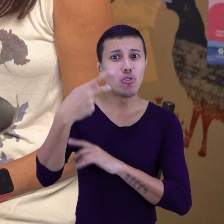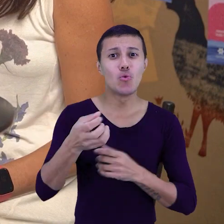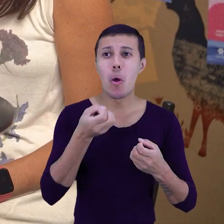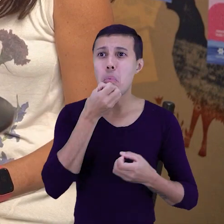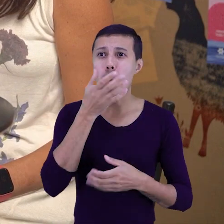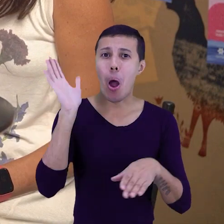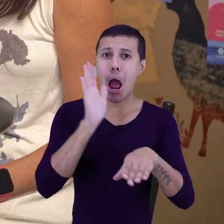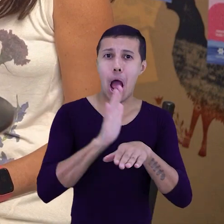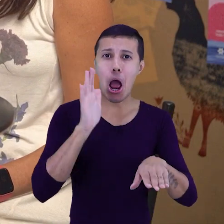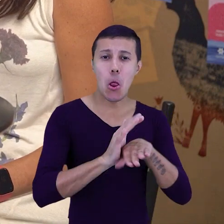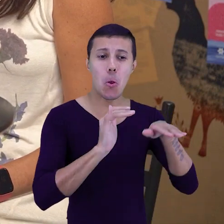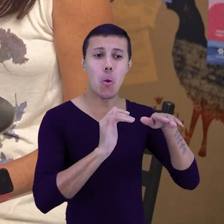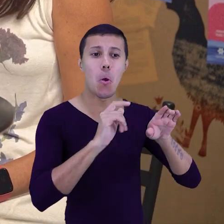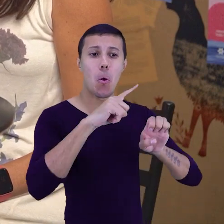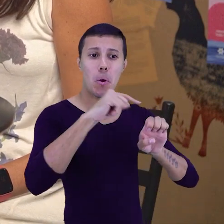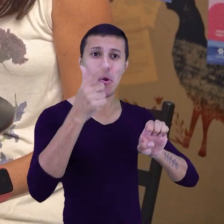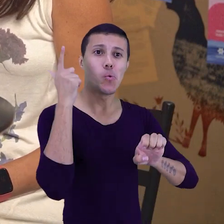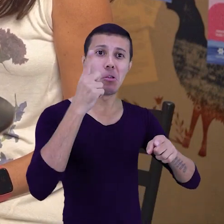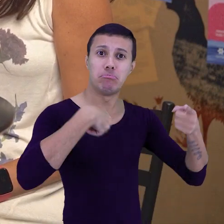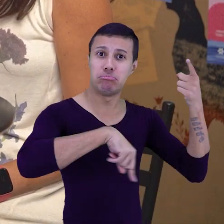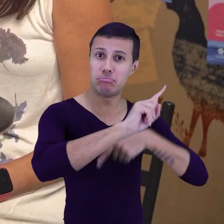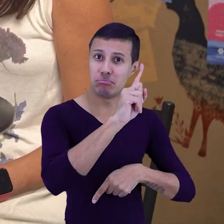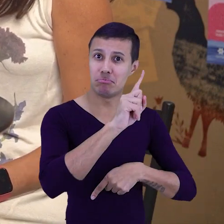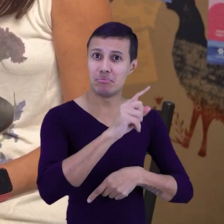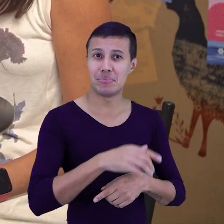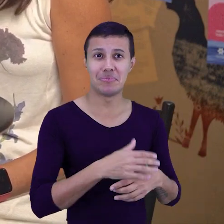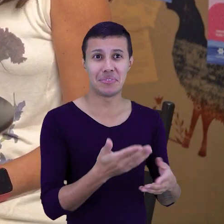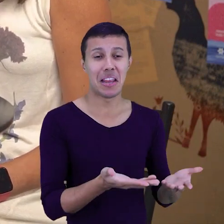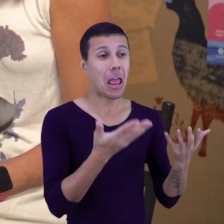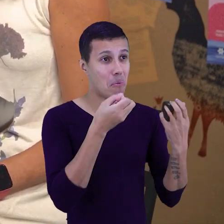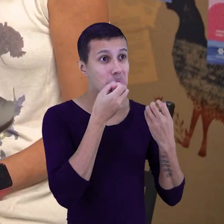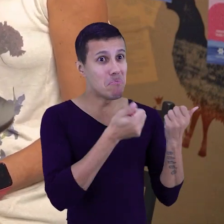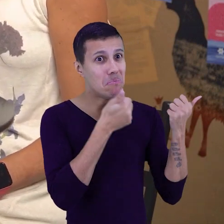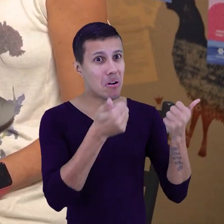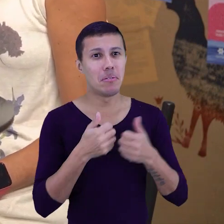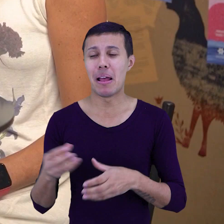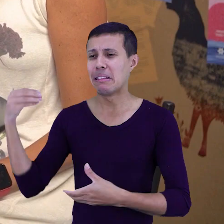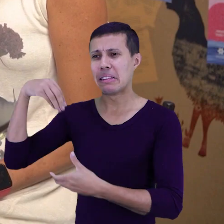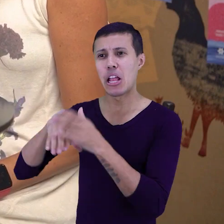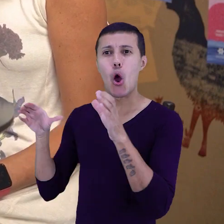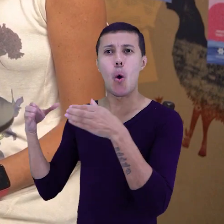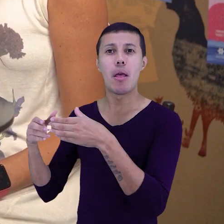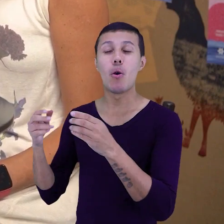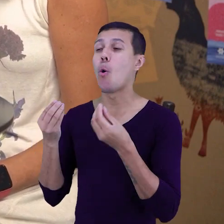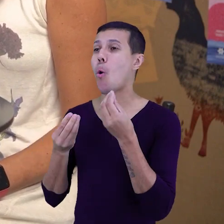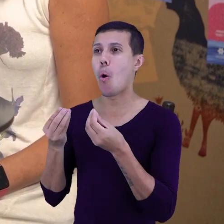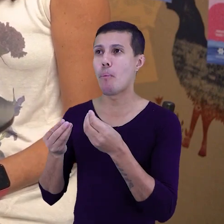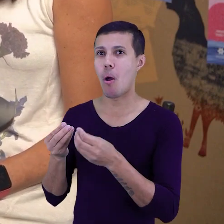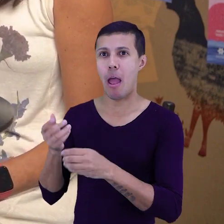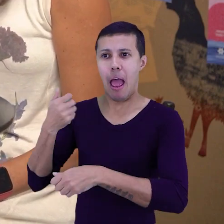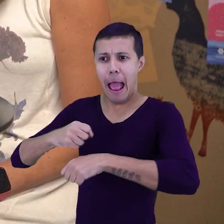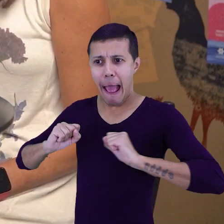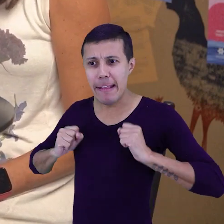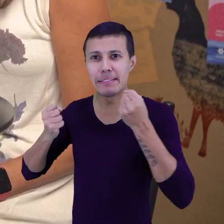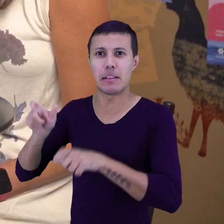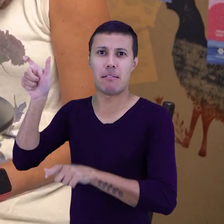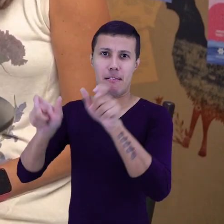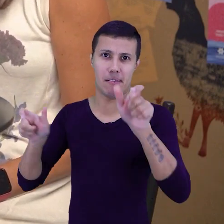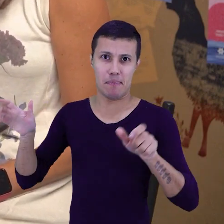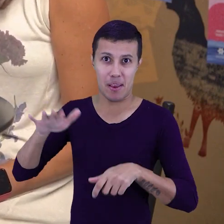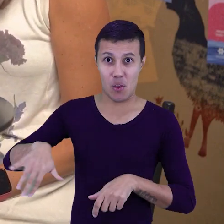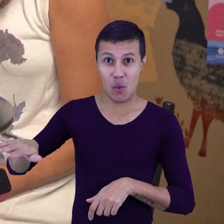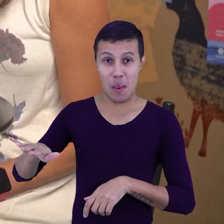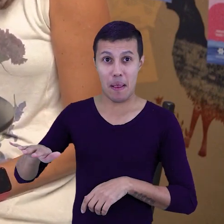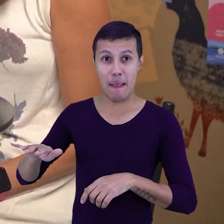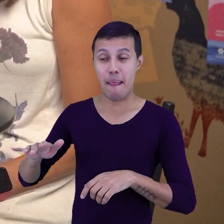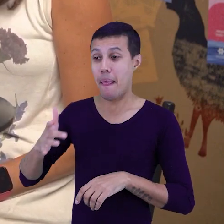ajudar alguma empreendedora, algum empreendedor a ter sucesso, você não precisa nem pedir permissão. A atividade dessa comunidade depende da atitude dessas pessoas,